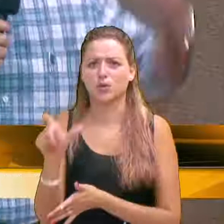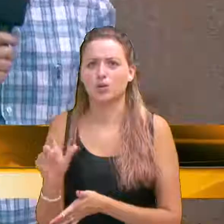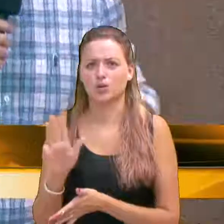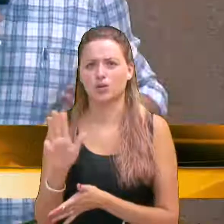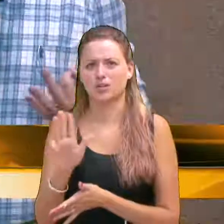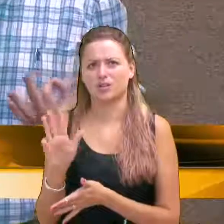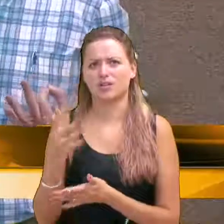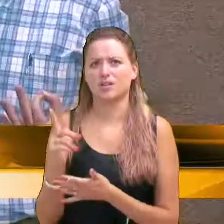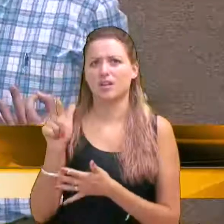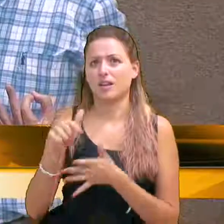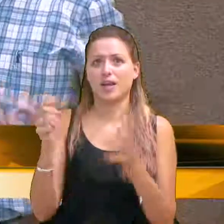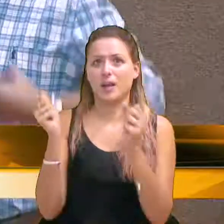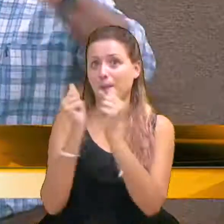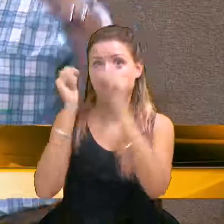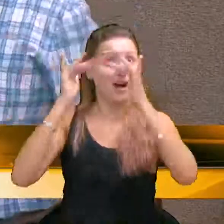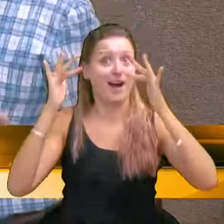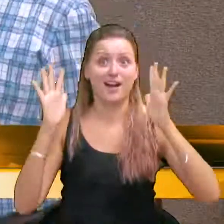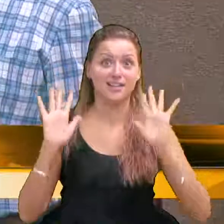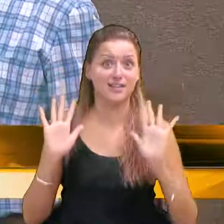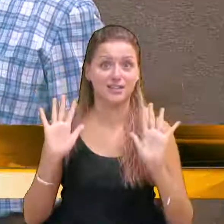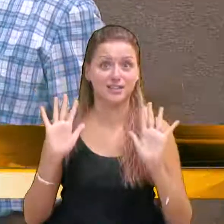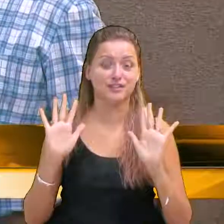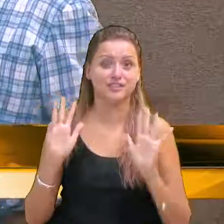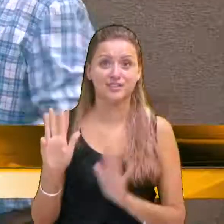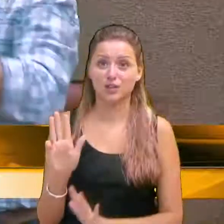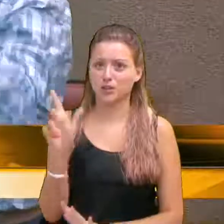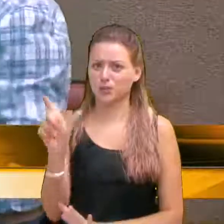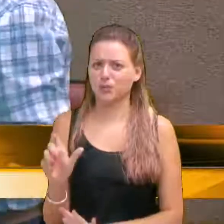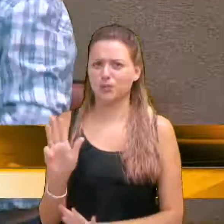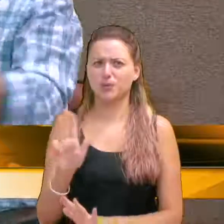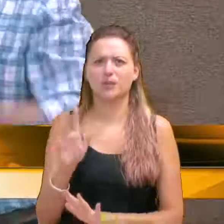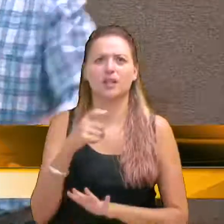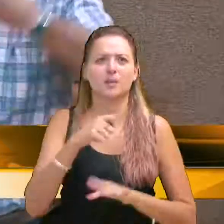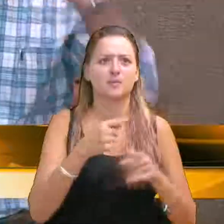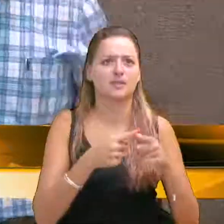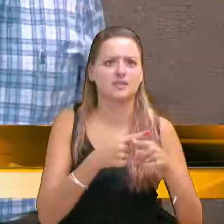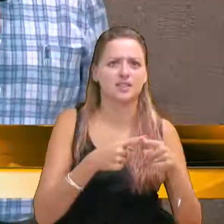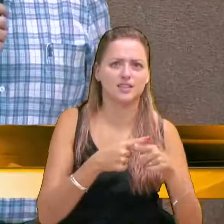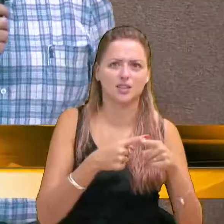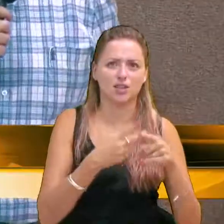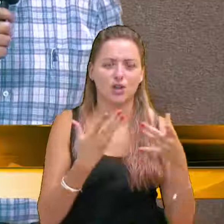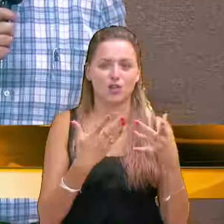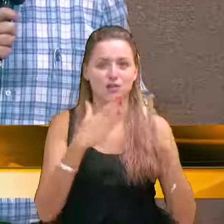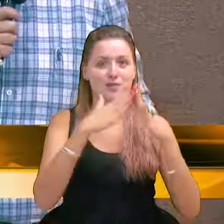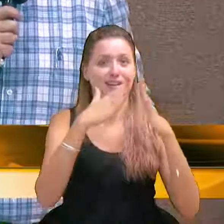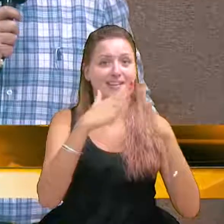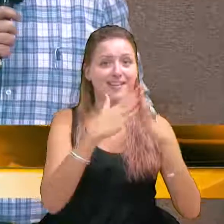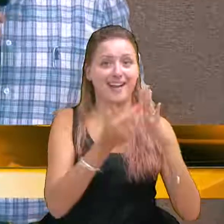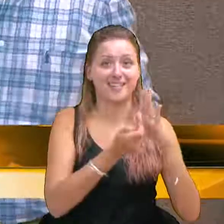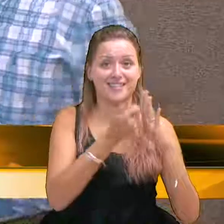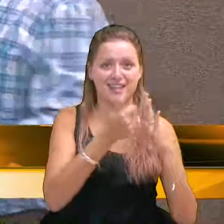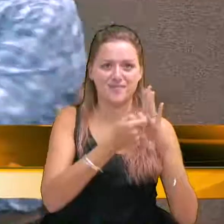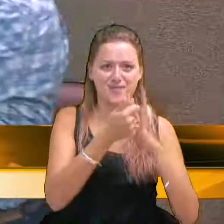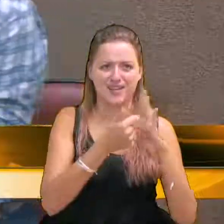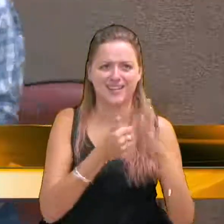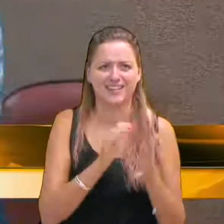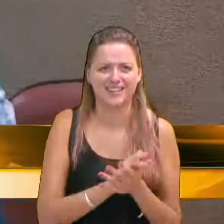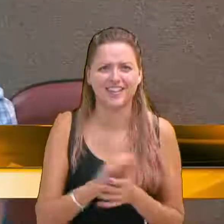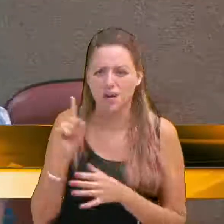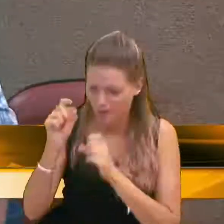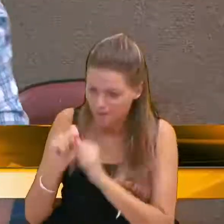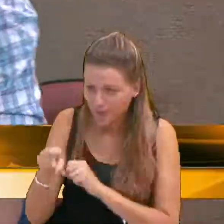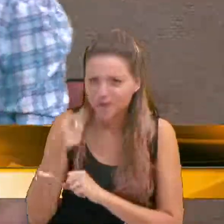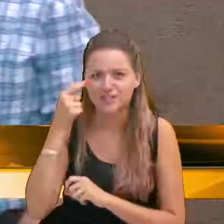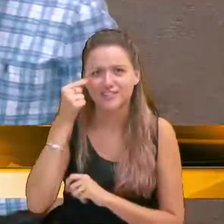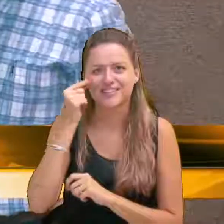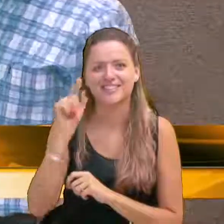homem é mágico. Ele é mágico. Ele deve ser sócio da Casa da Moeda. Dá 30 segundos. Sim, 30 segundos, por